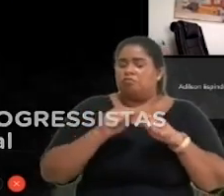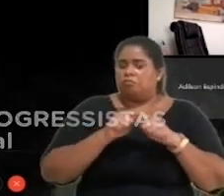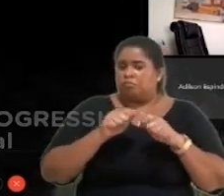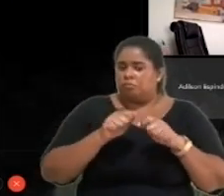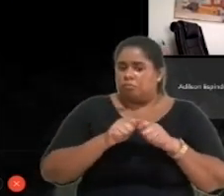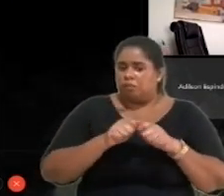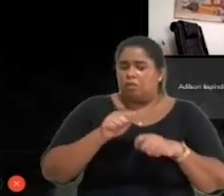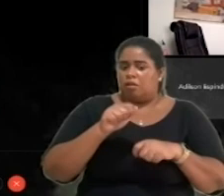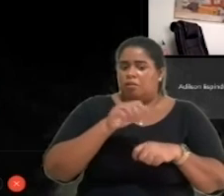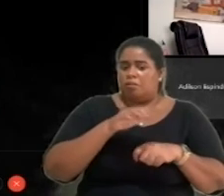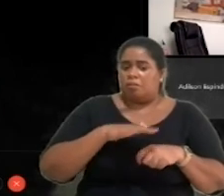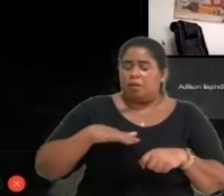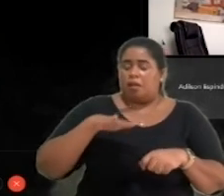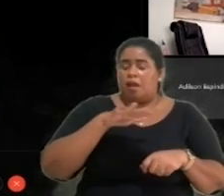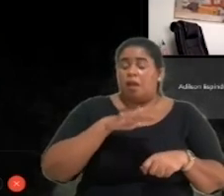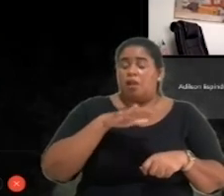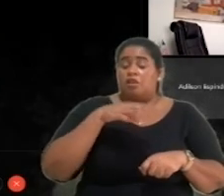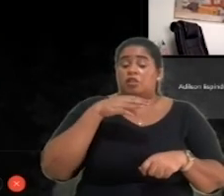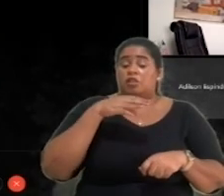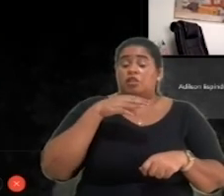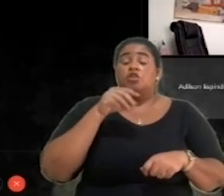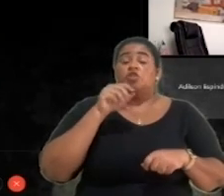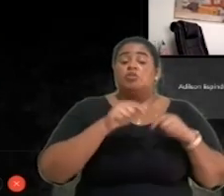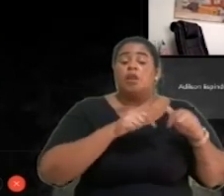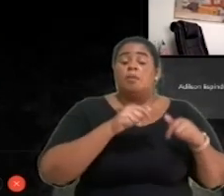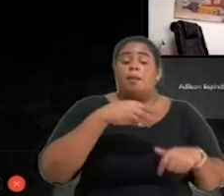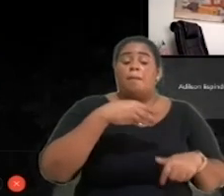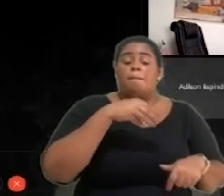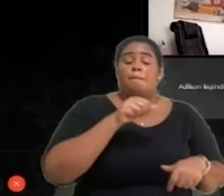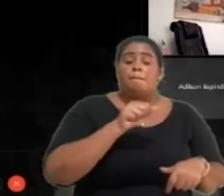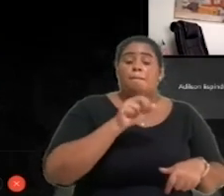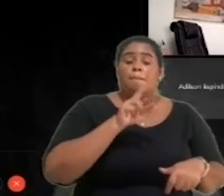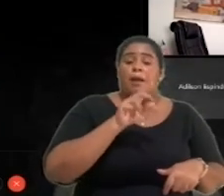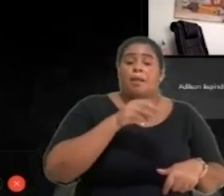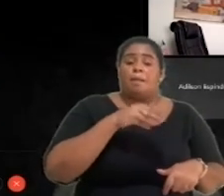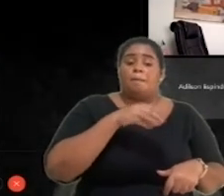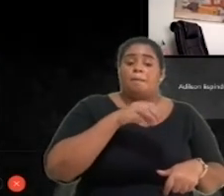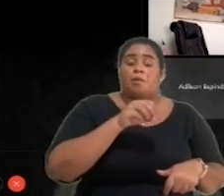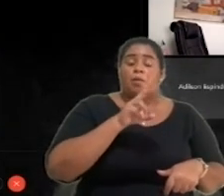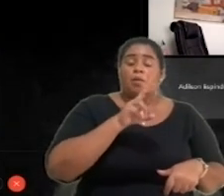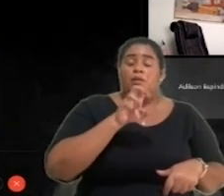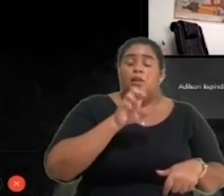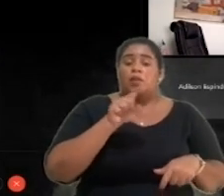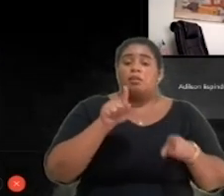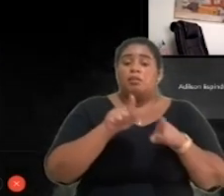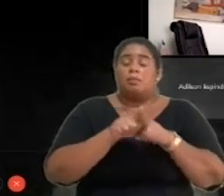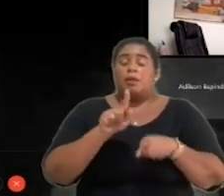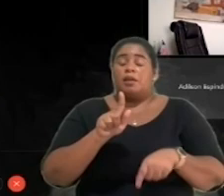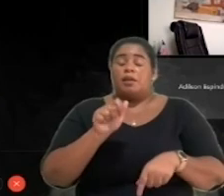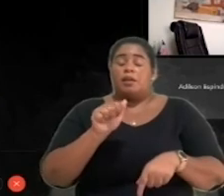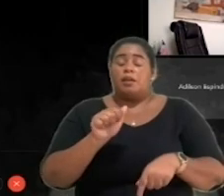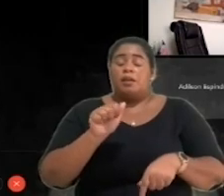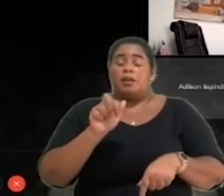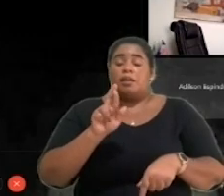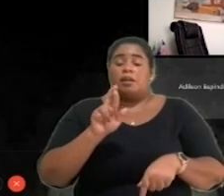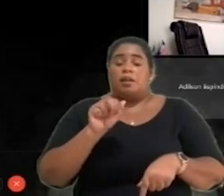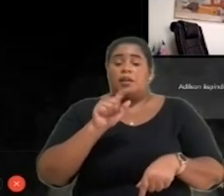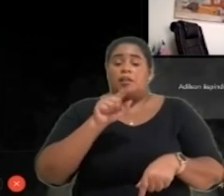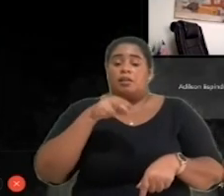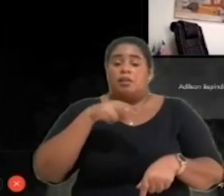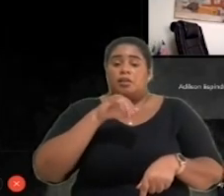do granito. Todo mundo sabe que Cachoeiro é responsável por cerca de 80% da exportação do